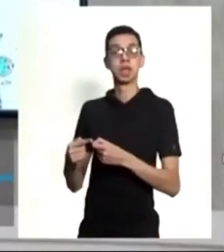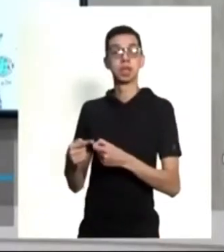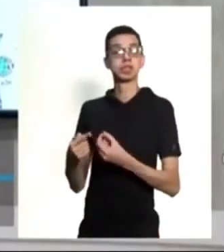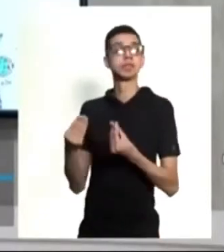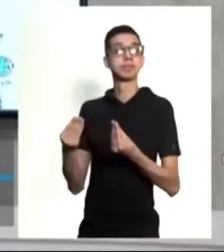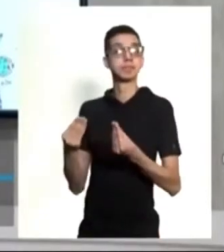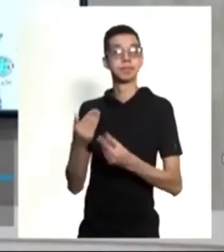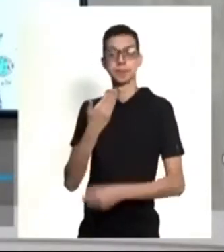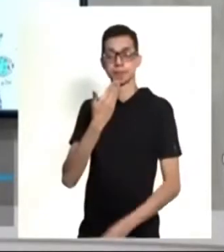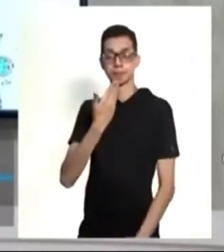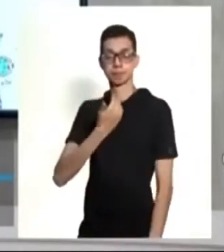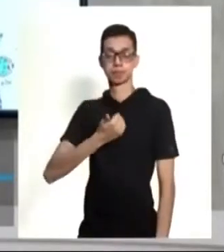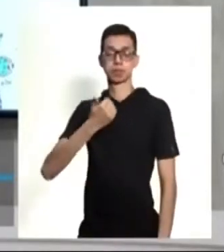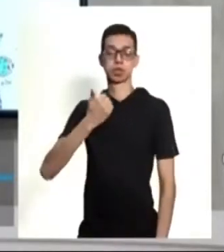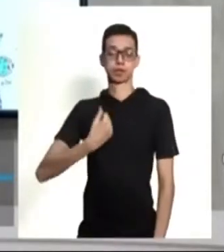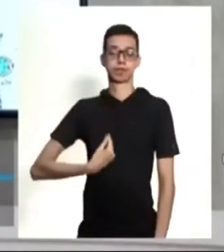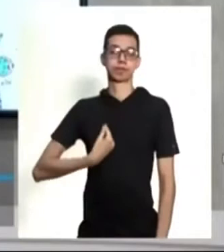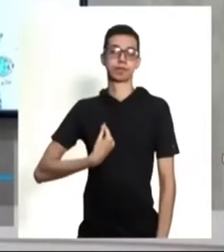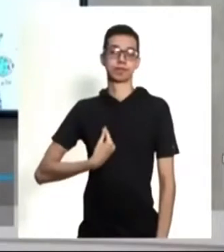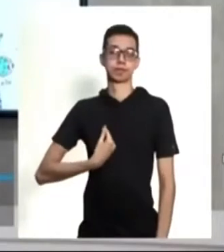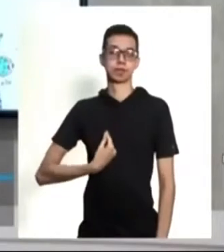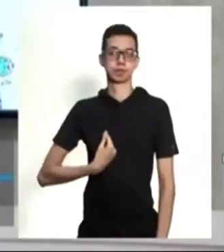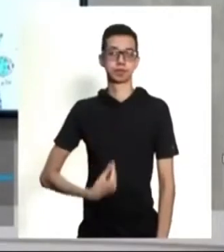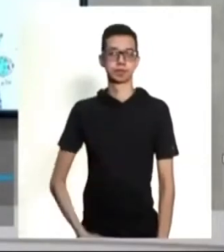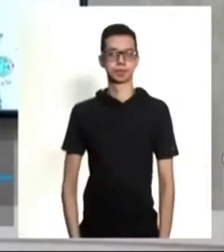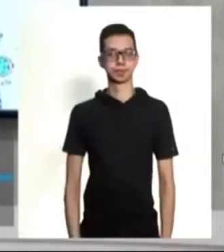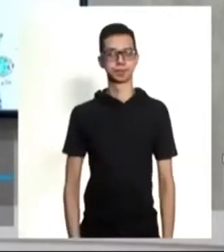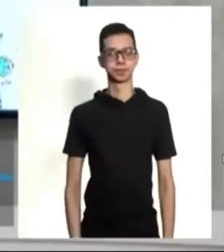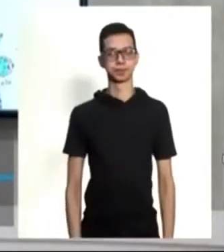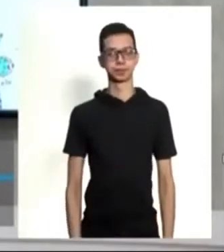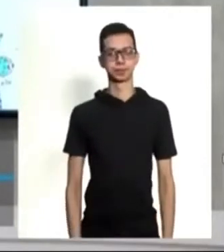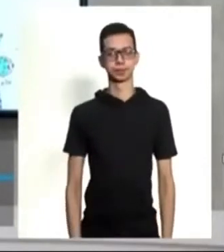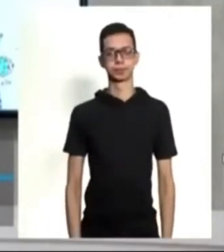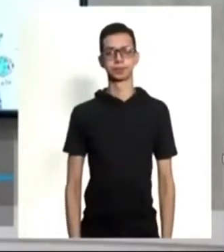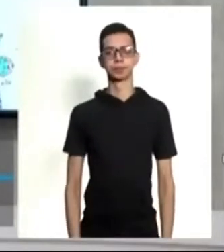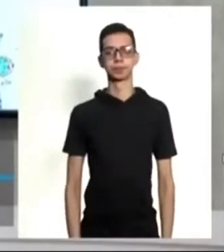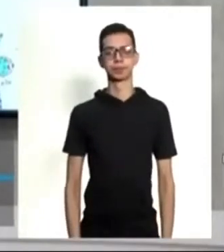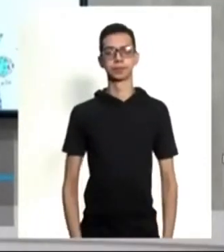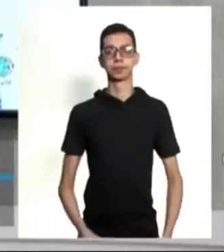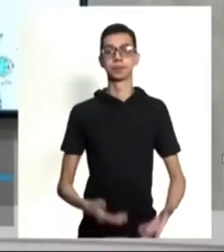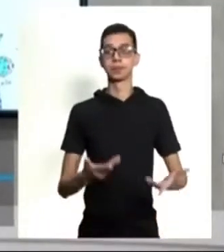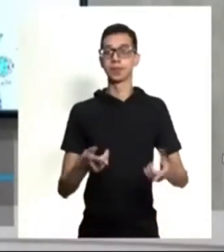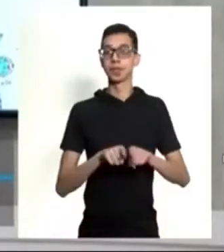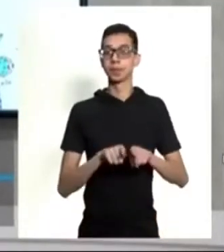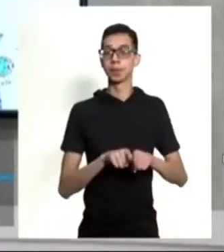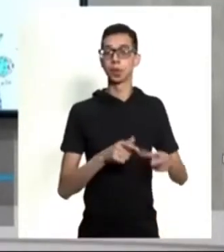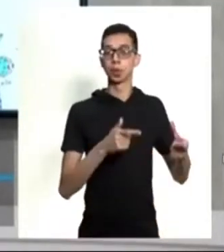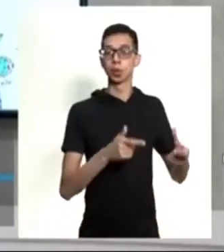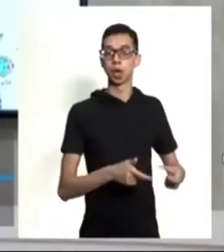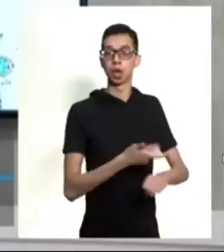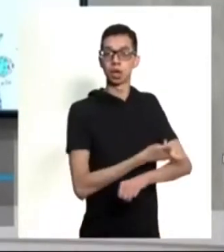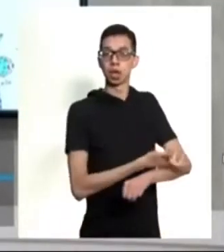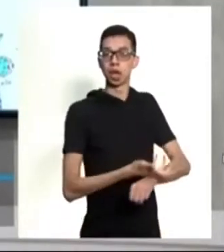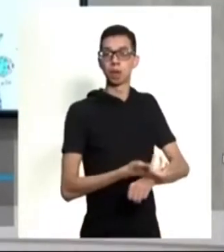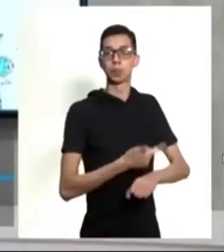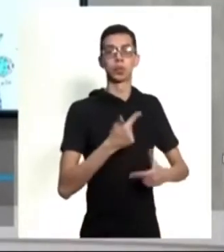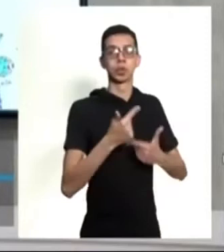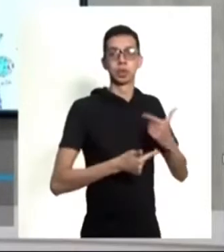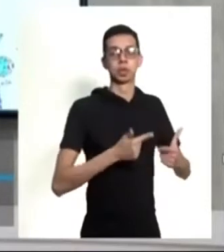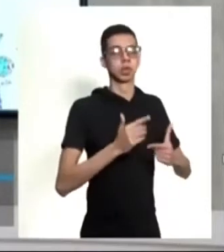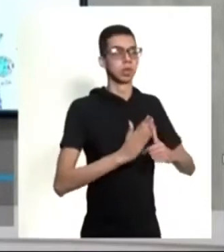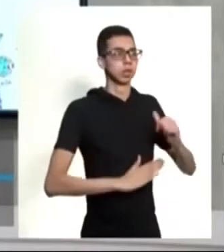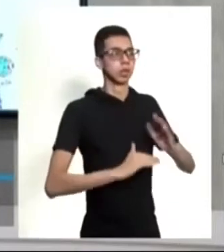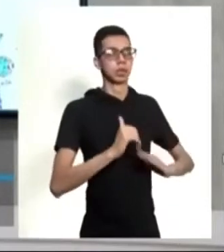De melhores condições de vida. A mecanização do campo também expulsou os trabalhadores.